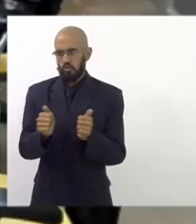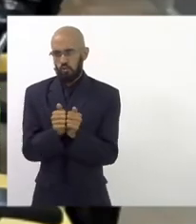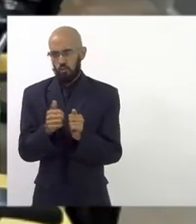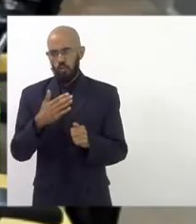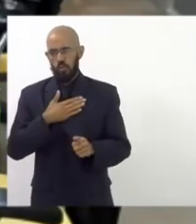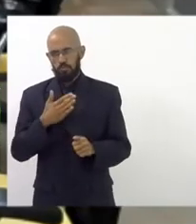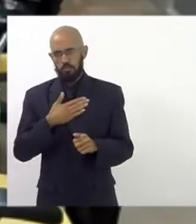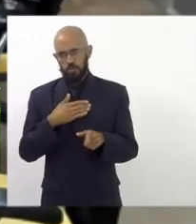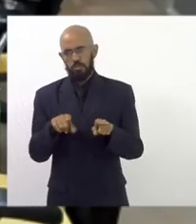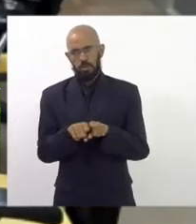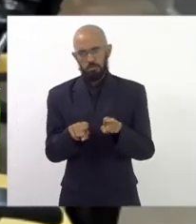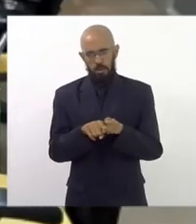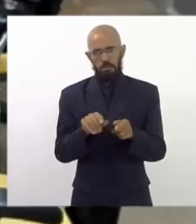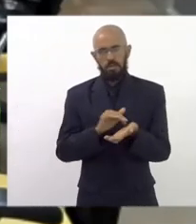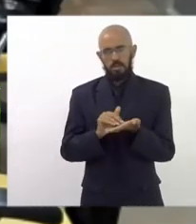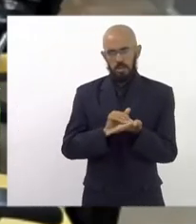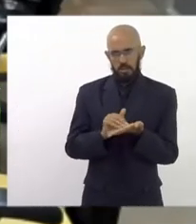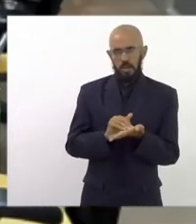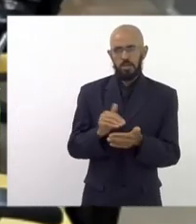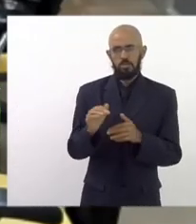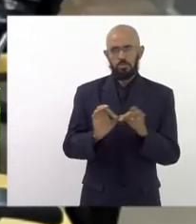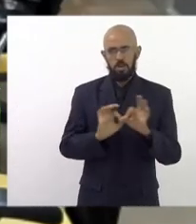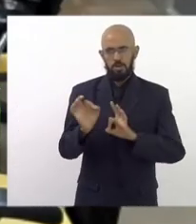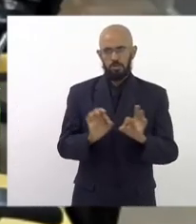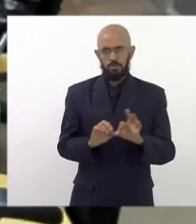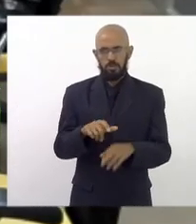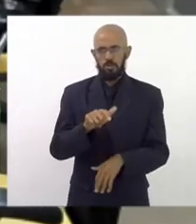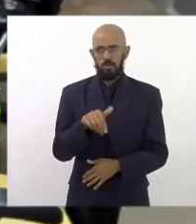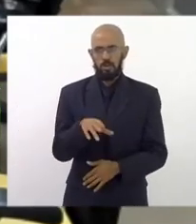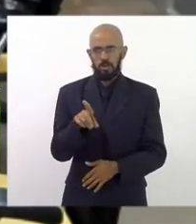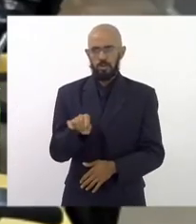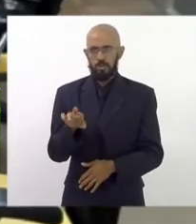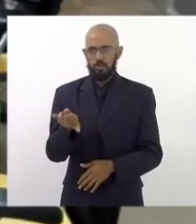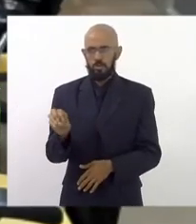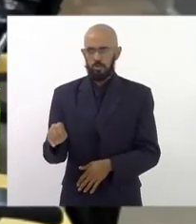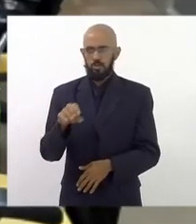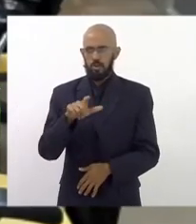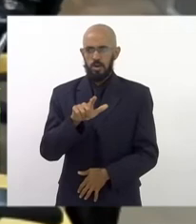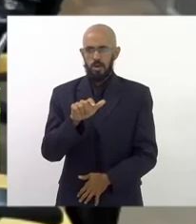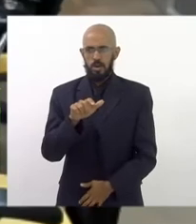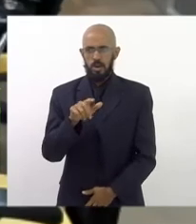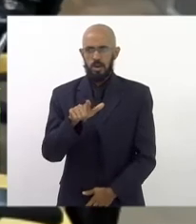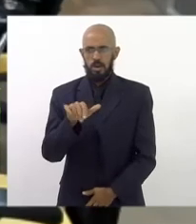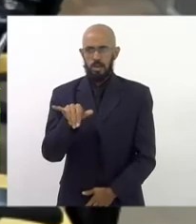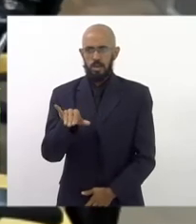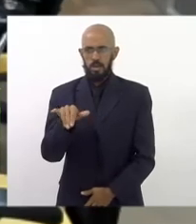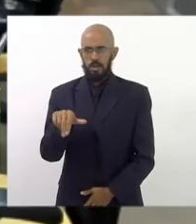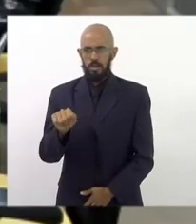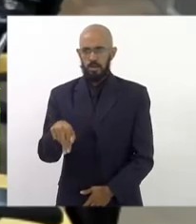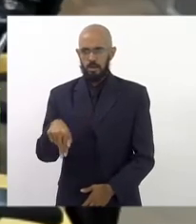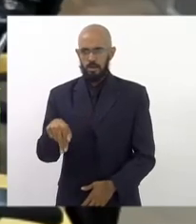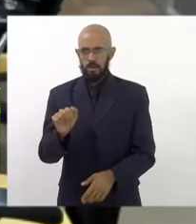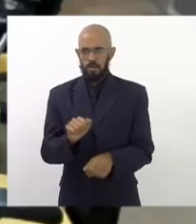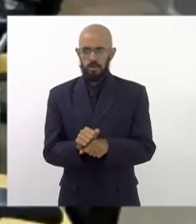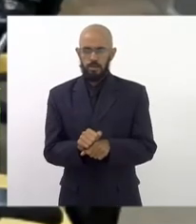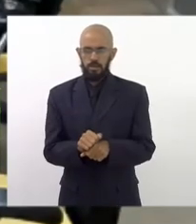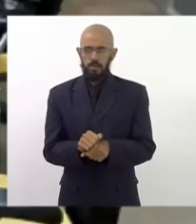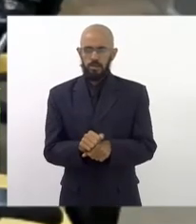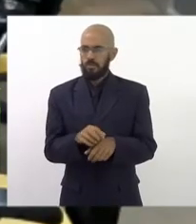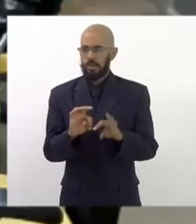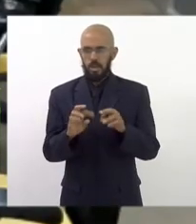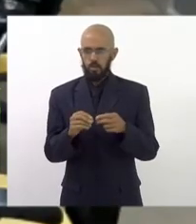para a Secretaria de Planejamento, o Leandro, a Lília, a Beth Mauro, todo mundo aqui vai estar comigo lá. Né, mais